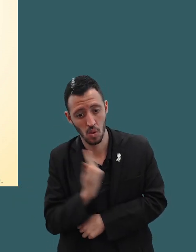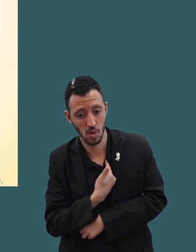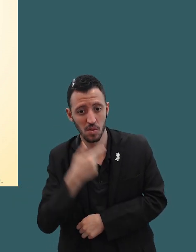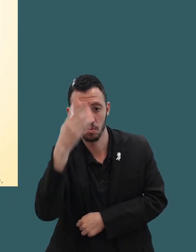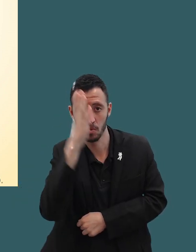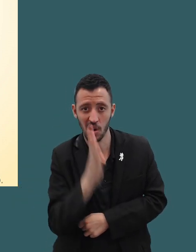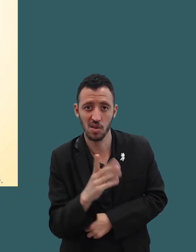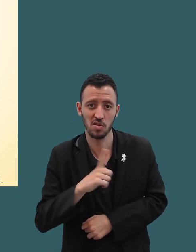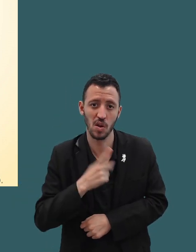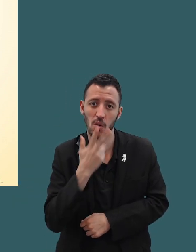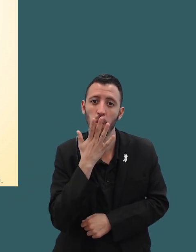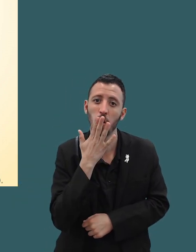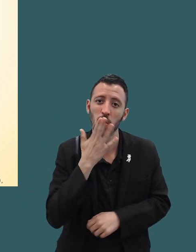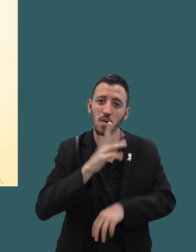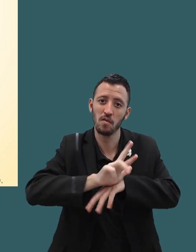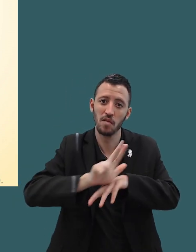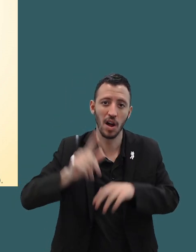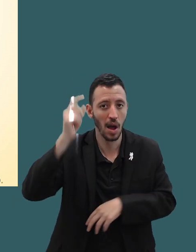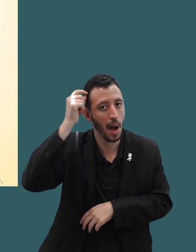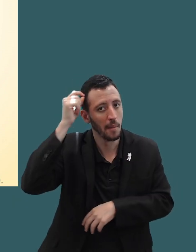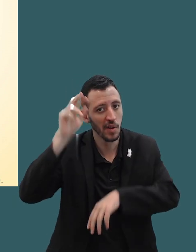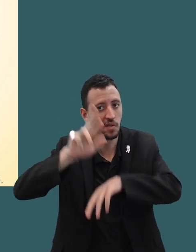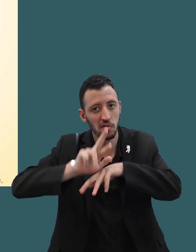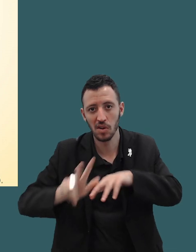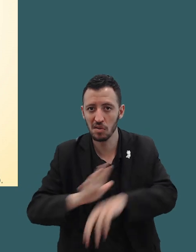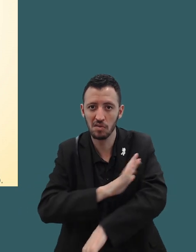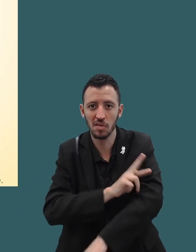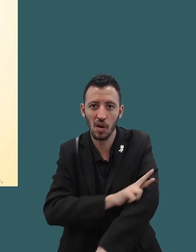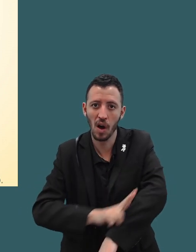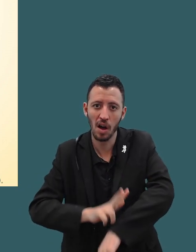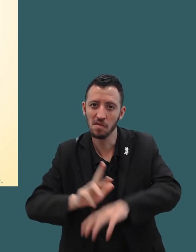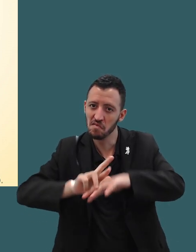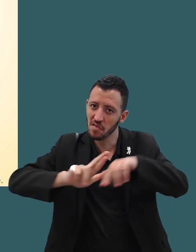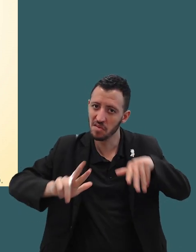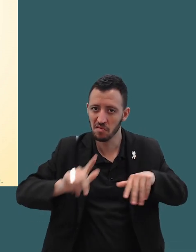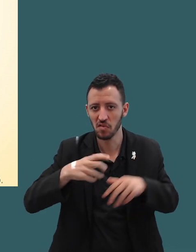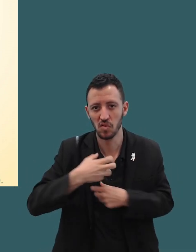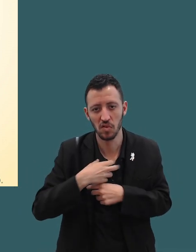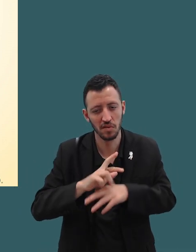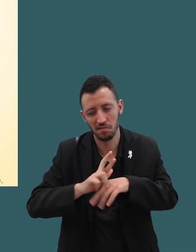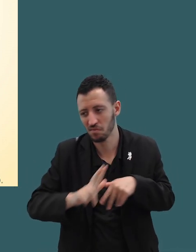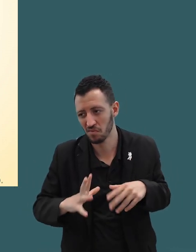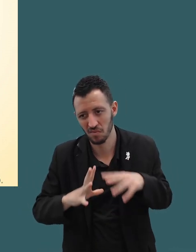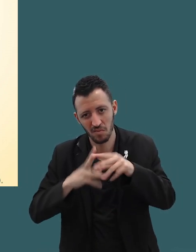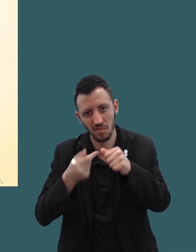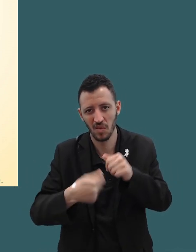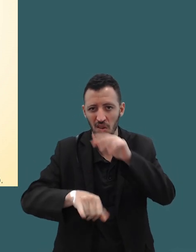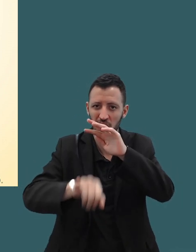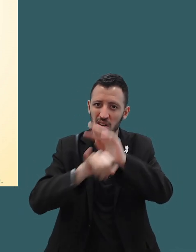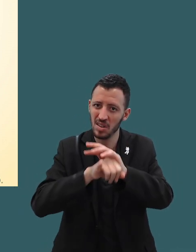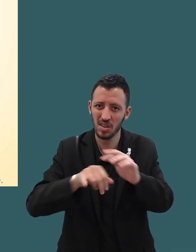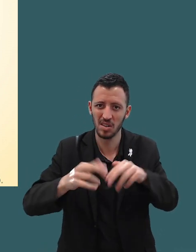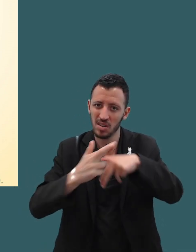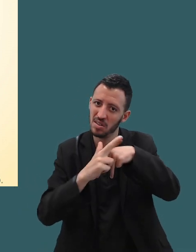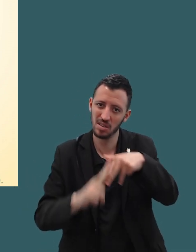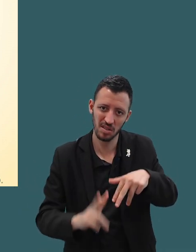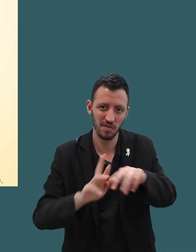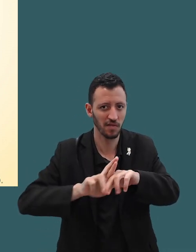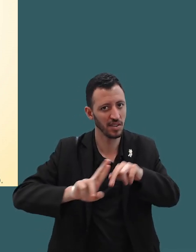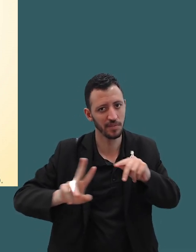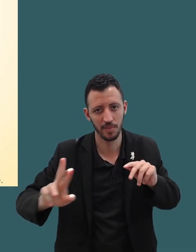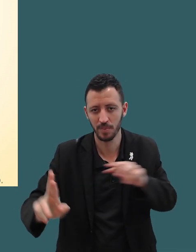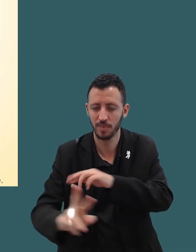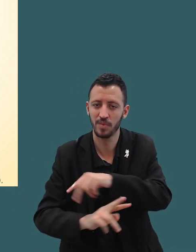diferentes, pessoas diferentes, de cabelos diferentes, de formatos diferentes, de identidades de